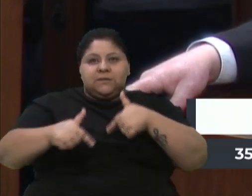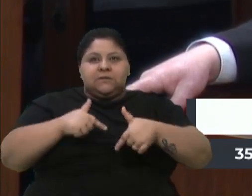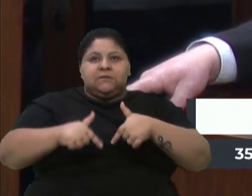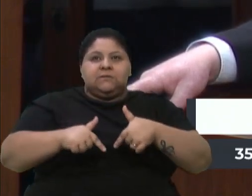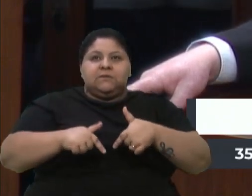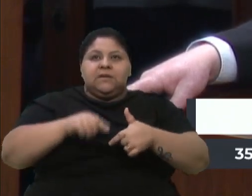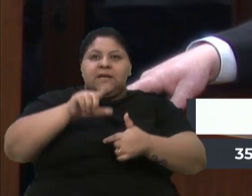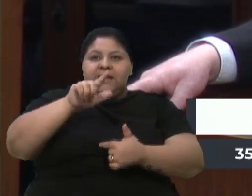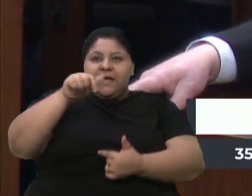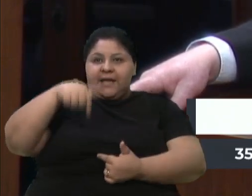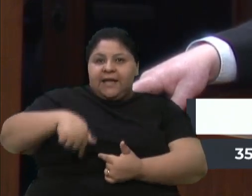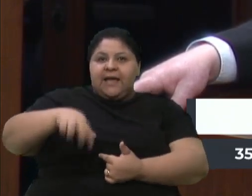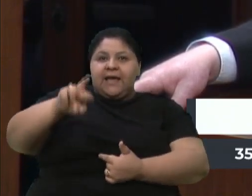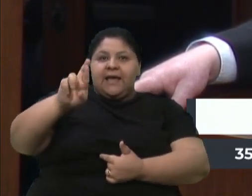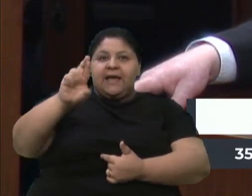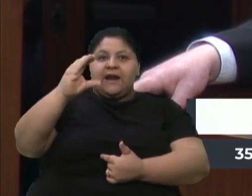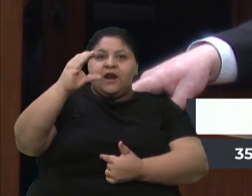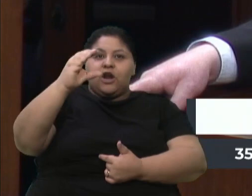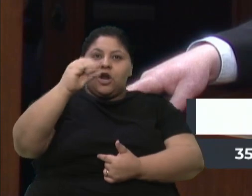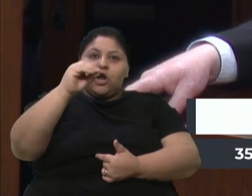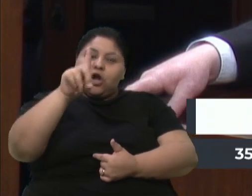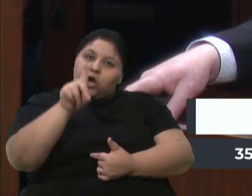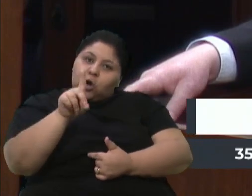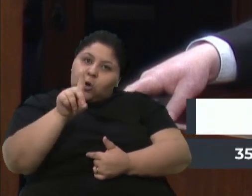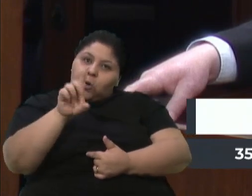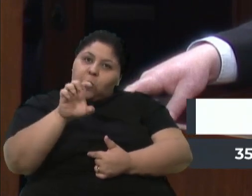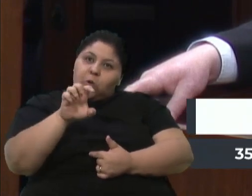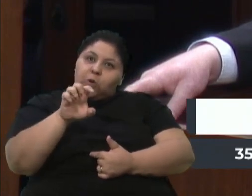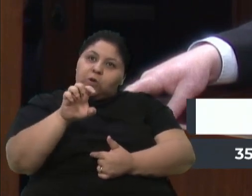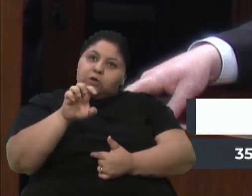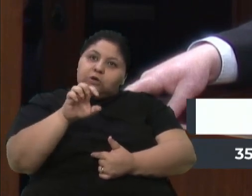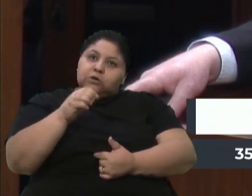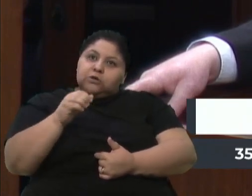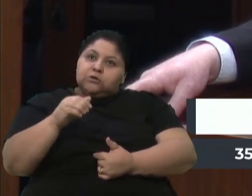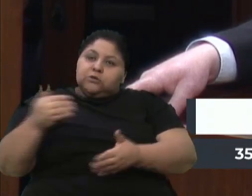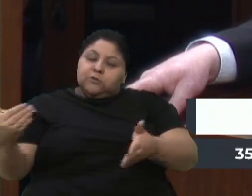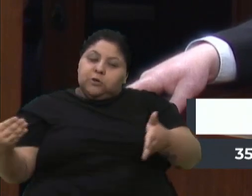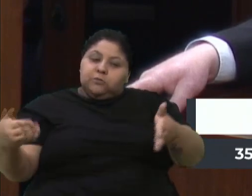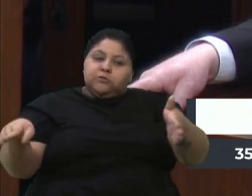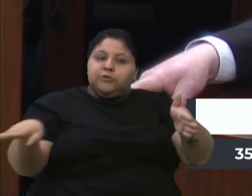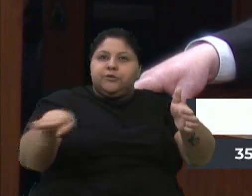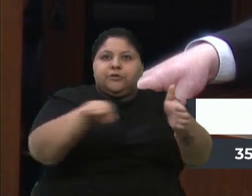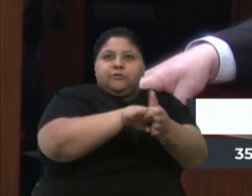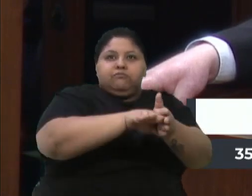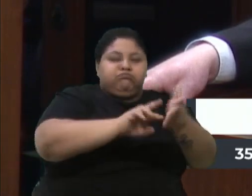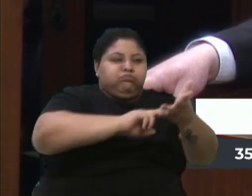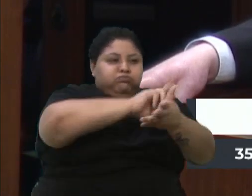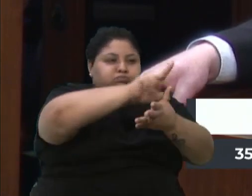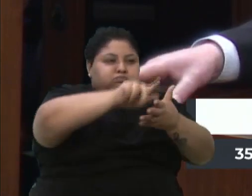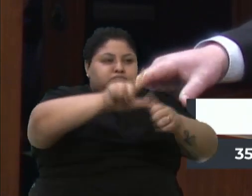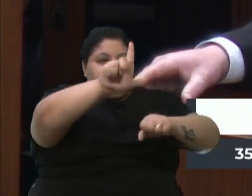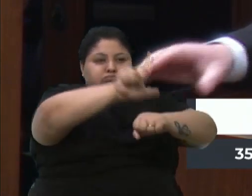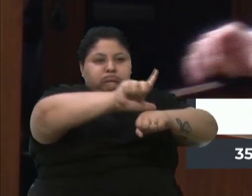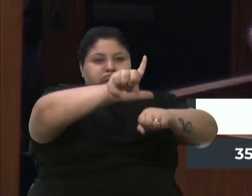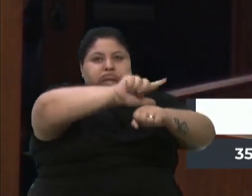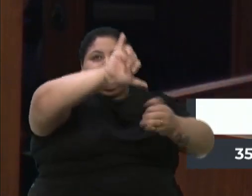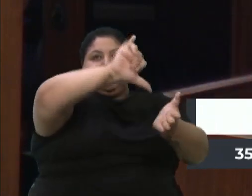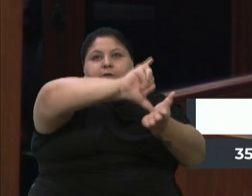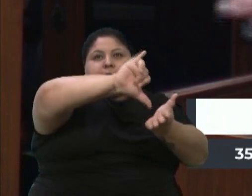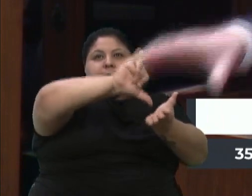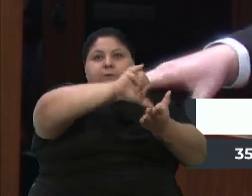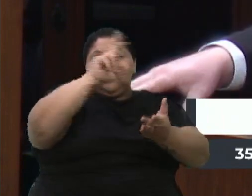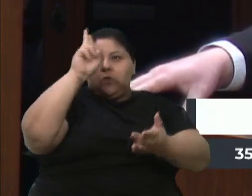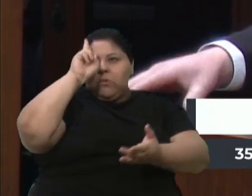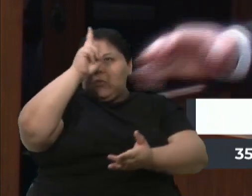vamos passar nos postos de combustíveis, nos hotéis, no comércio da área central, nos Ubers e táxis também